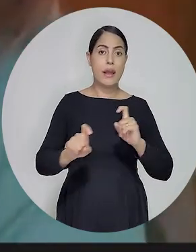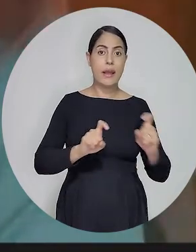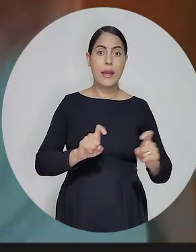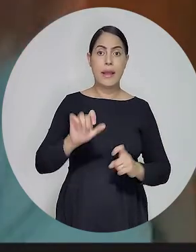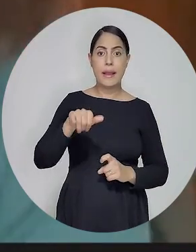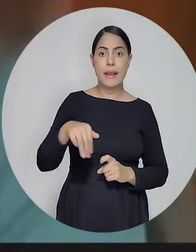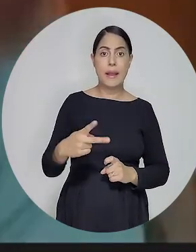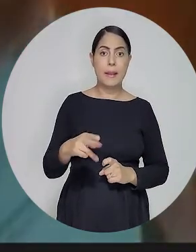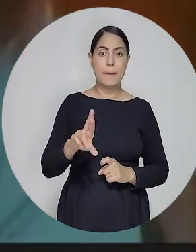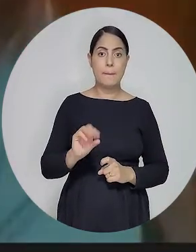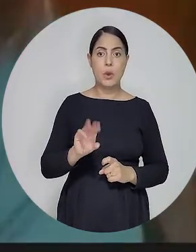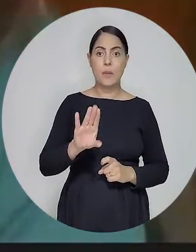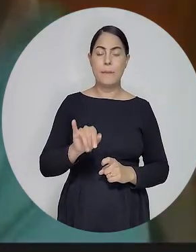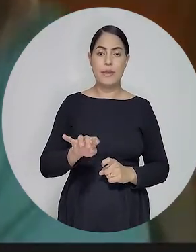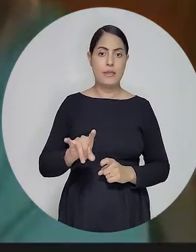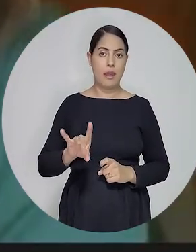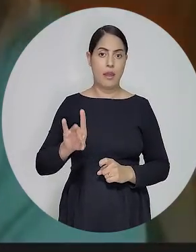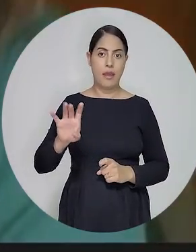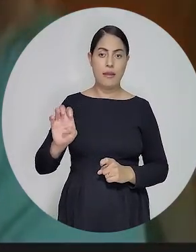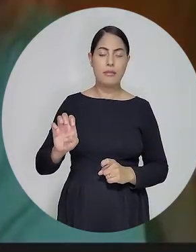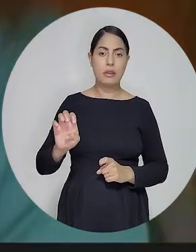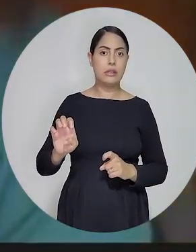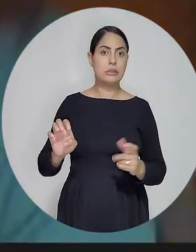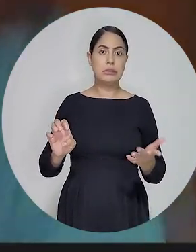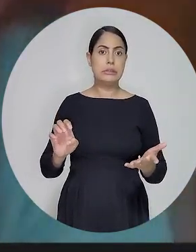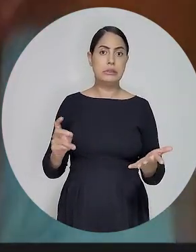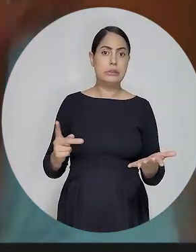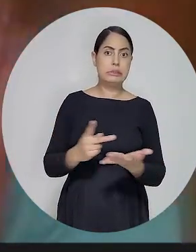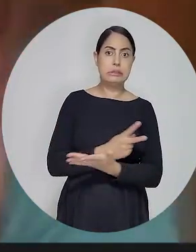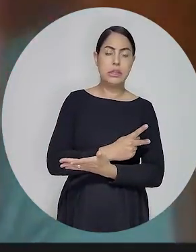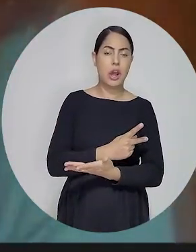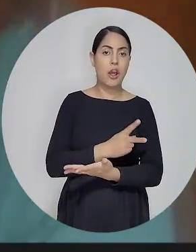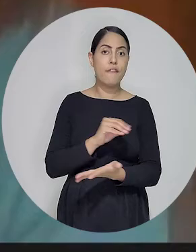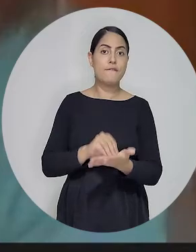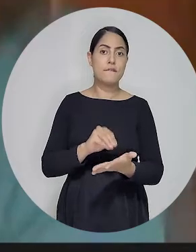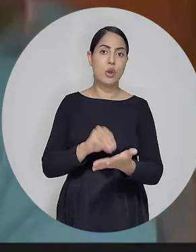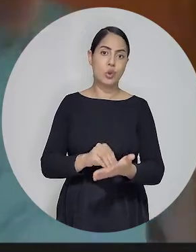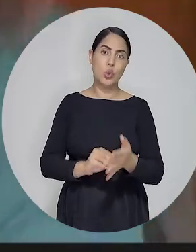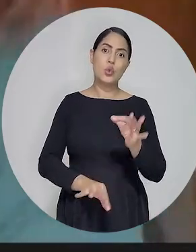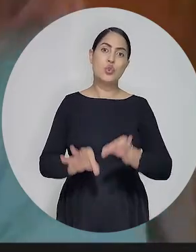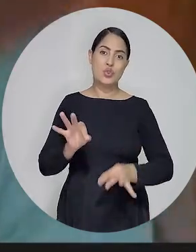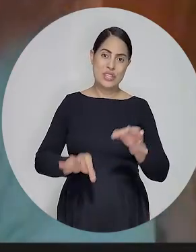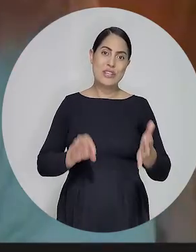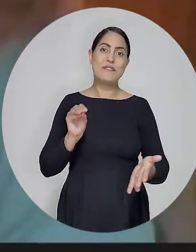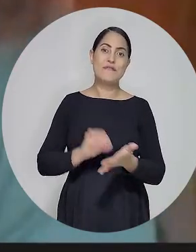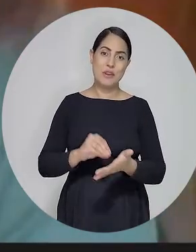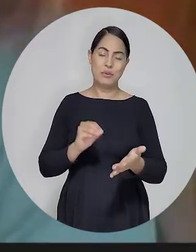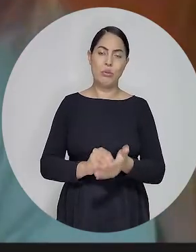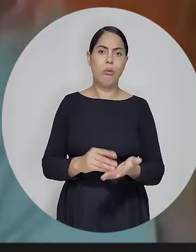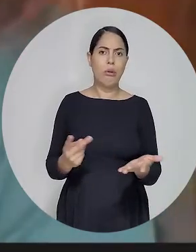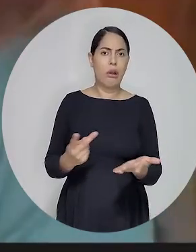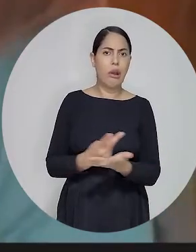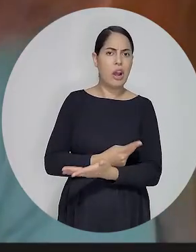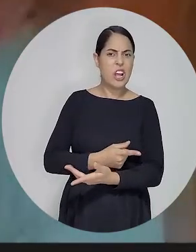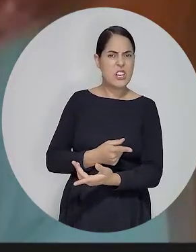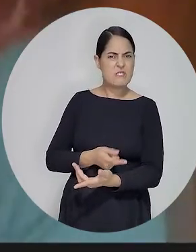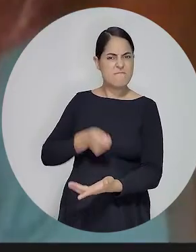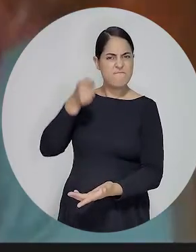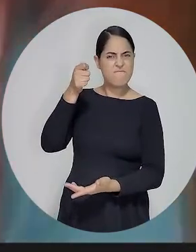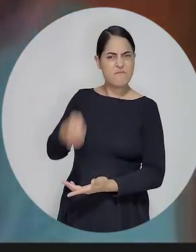com condenações de improbidade administrativa completamente injustas, desproporcionais, em que se